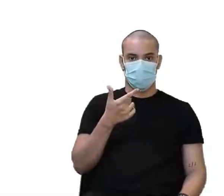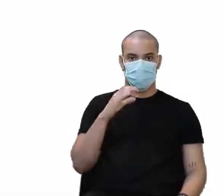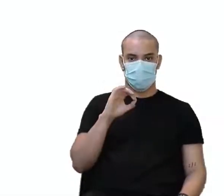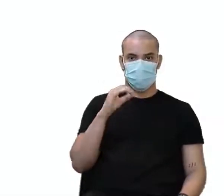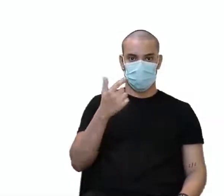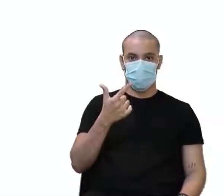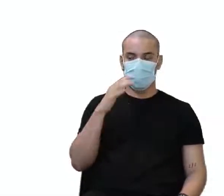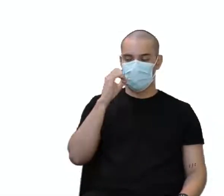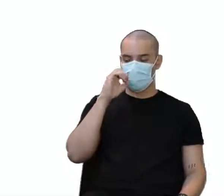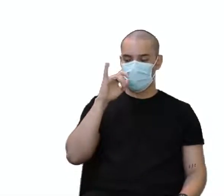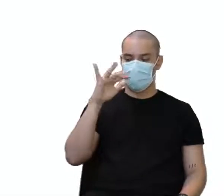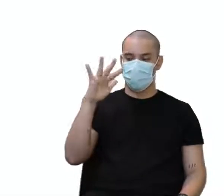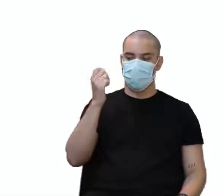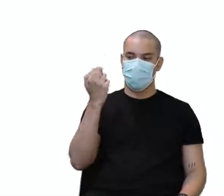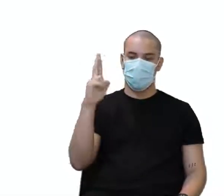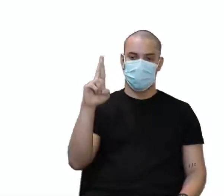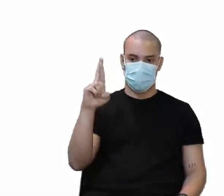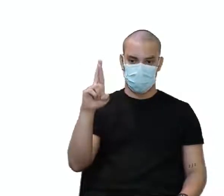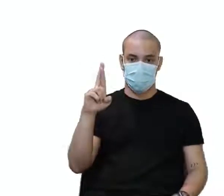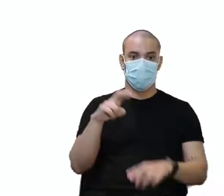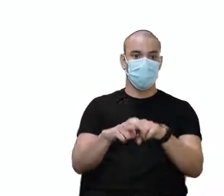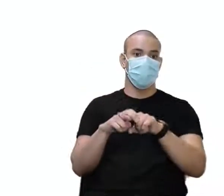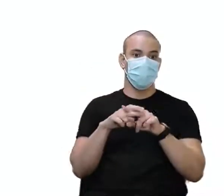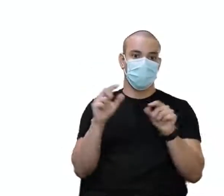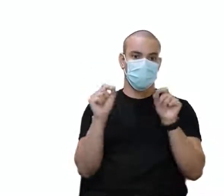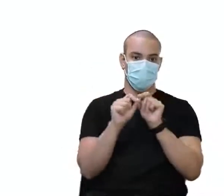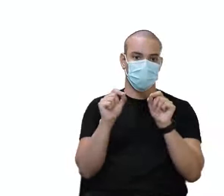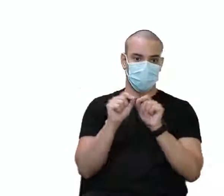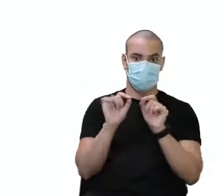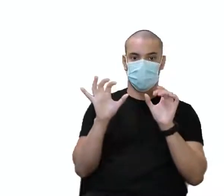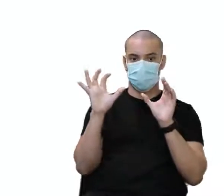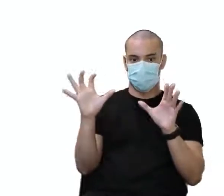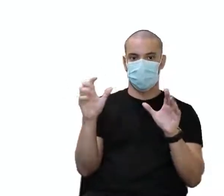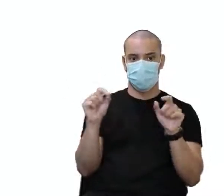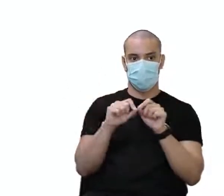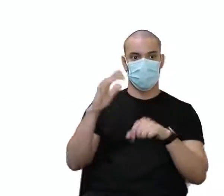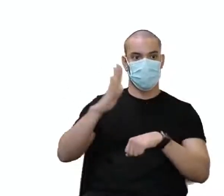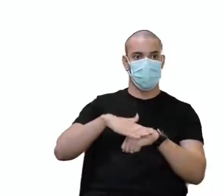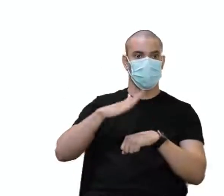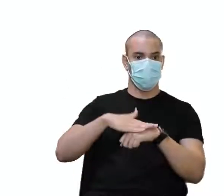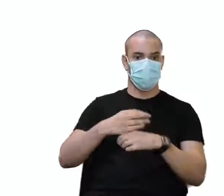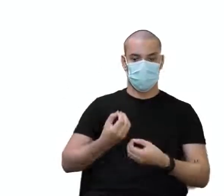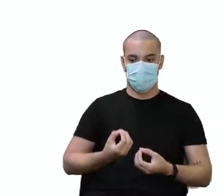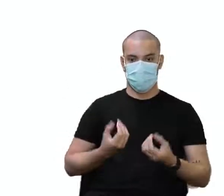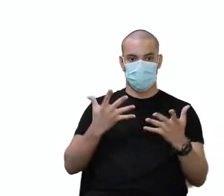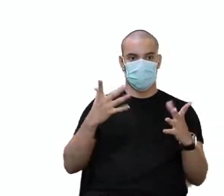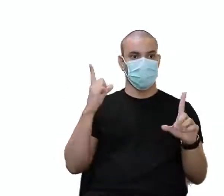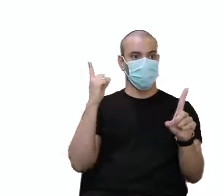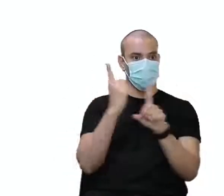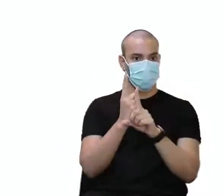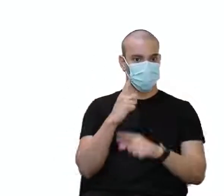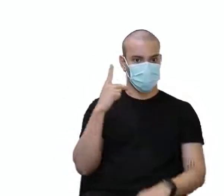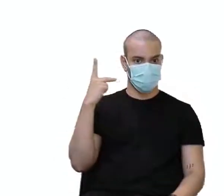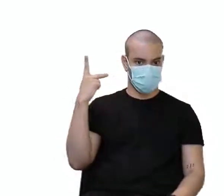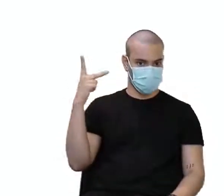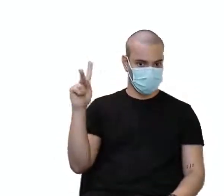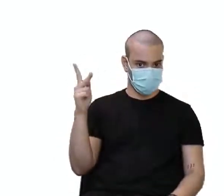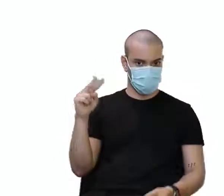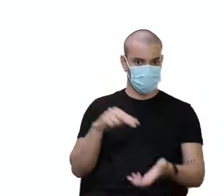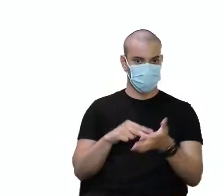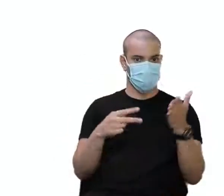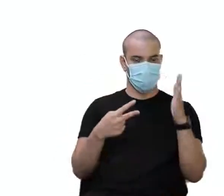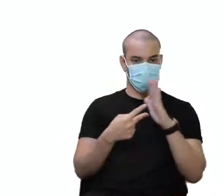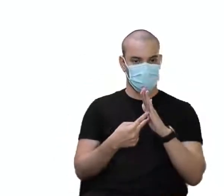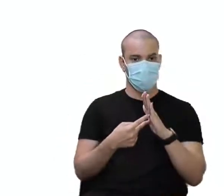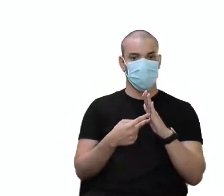não foi, mas tá aí. Então, através da fotossíntese, esses seres produtores, identificados nessa representação